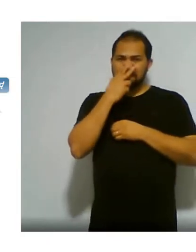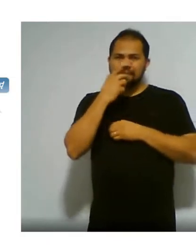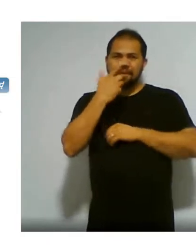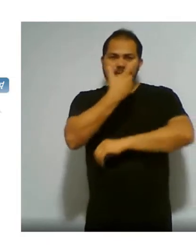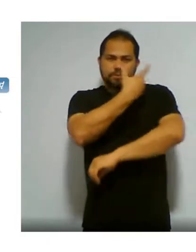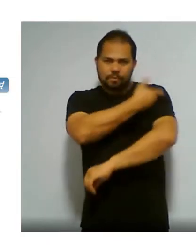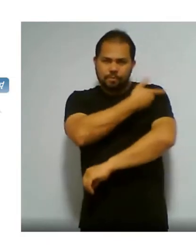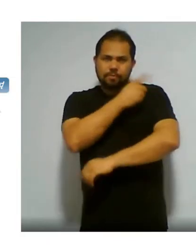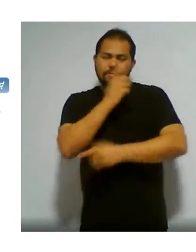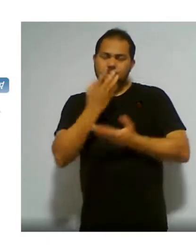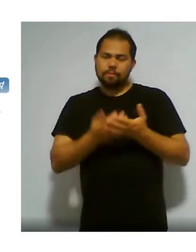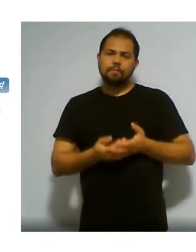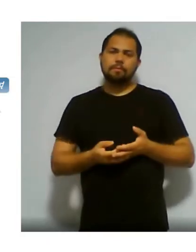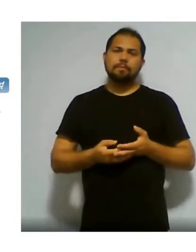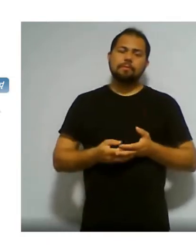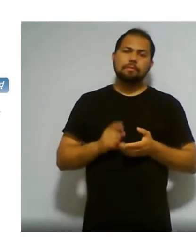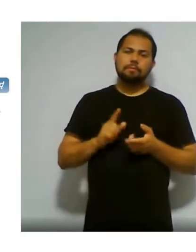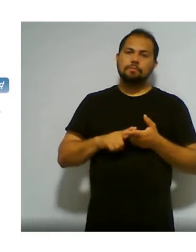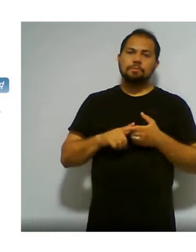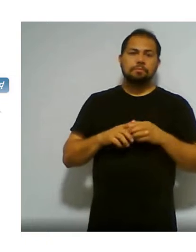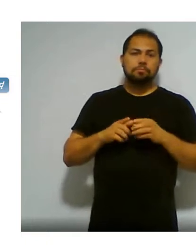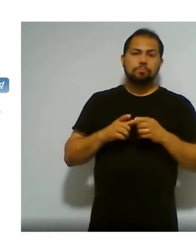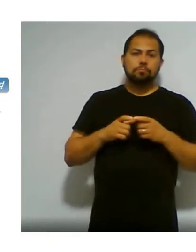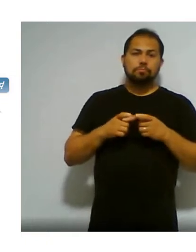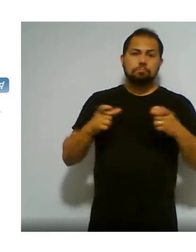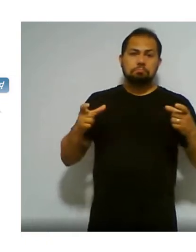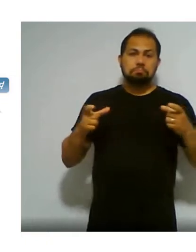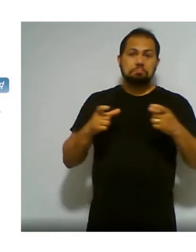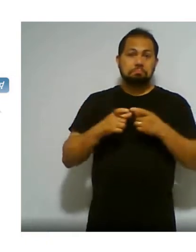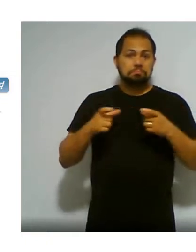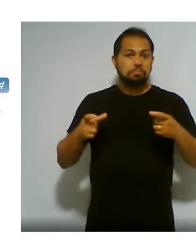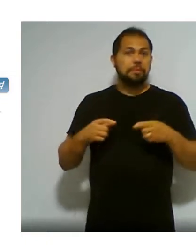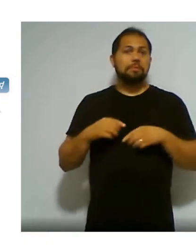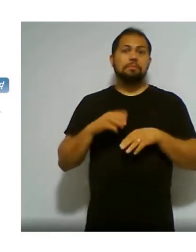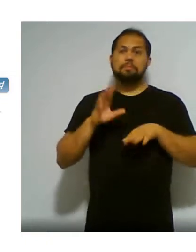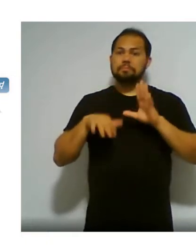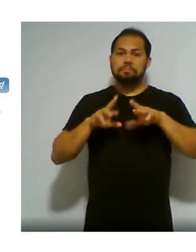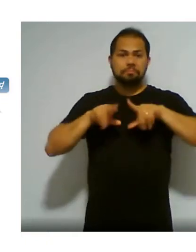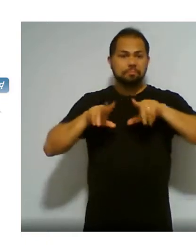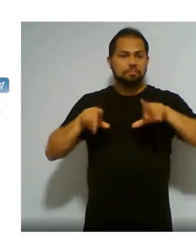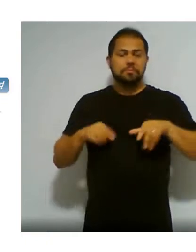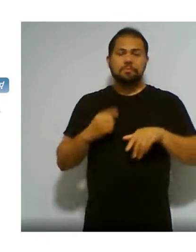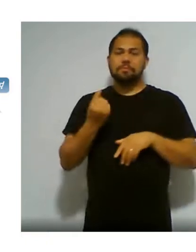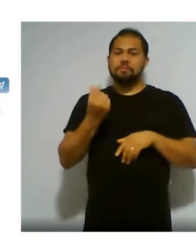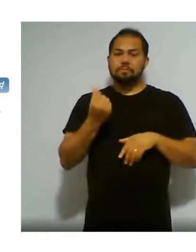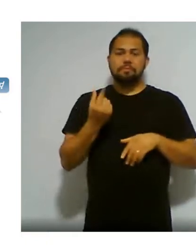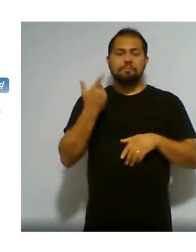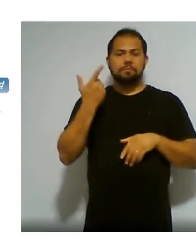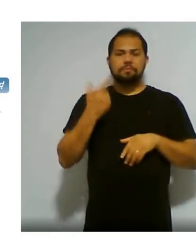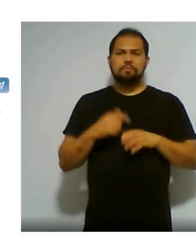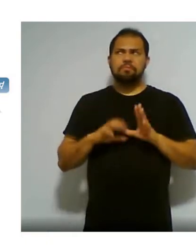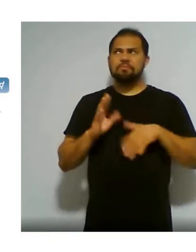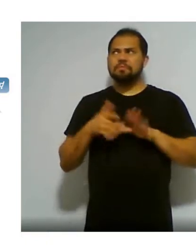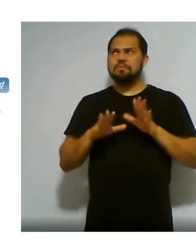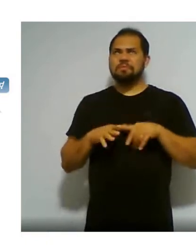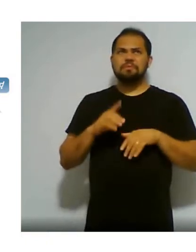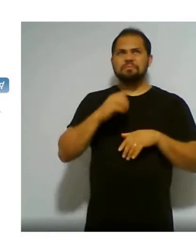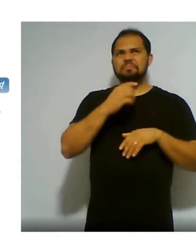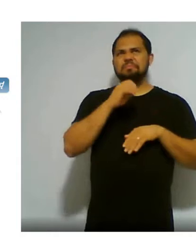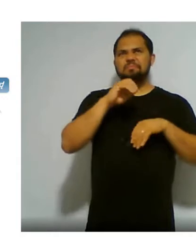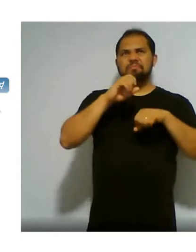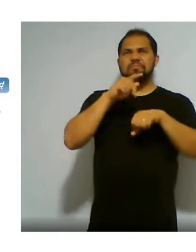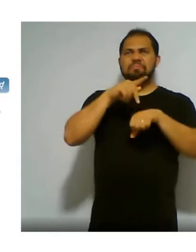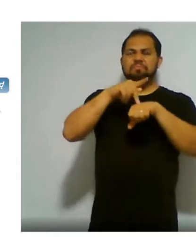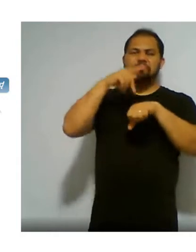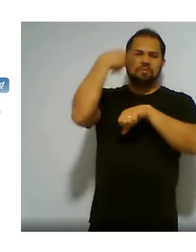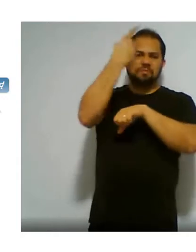com tamanhos diferentes, né, preços diferentes, mas não tem um preço absurdo. Ó. Lá fora ela está custando $7,99,